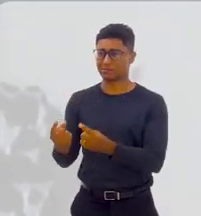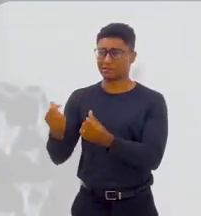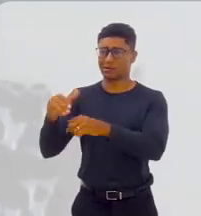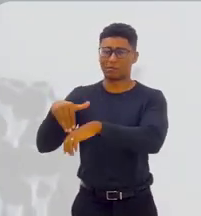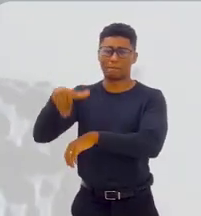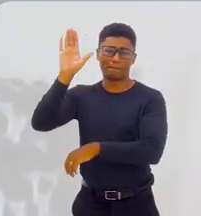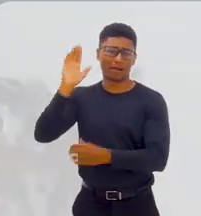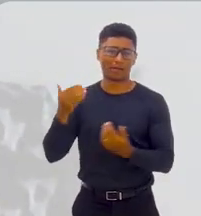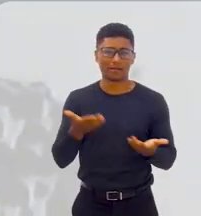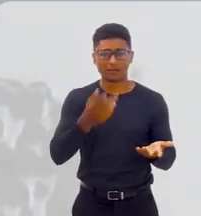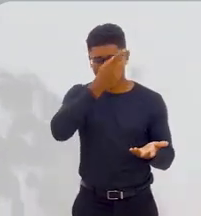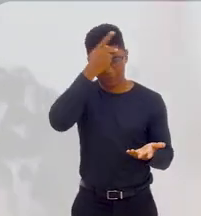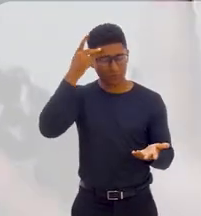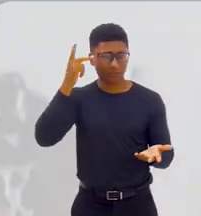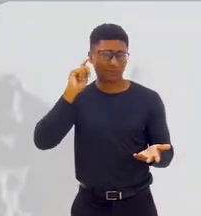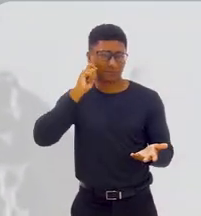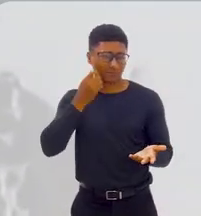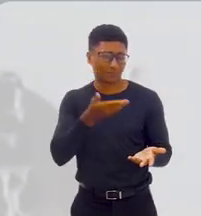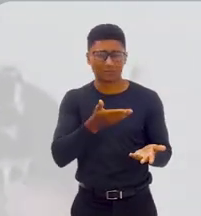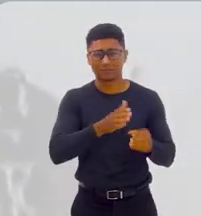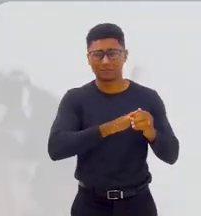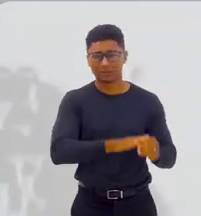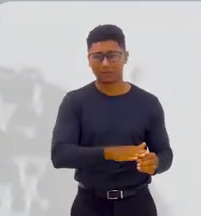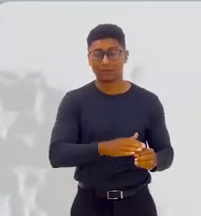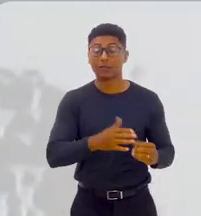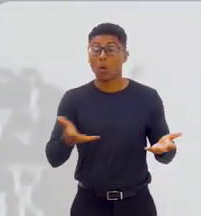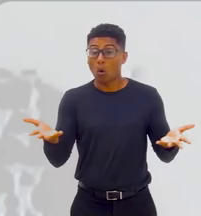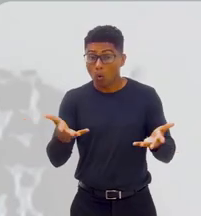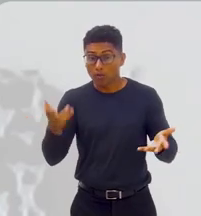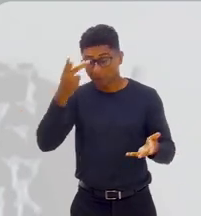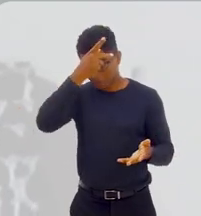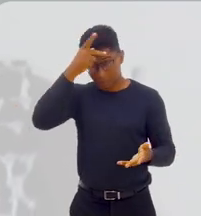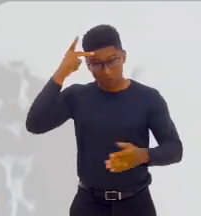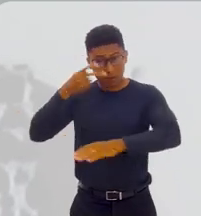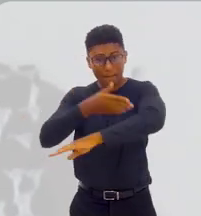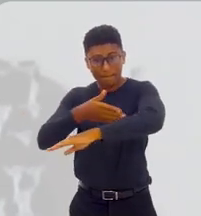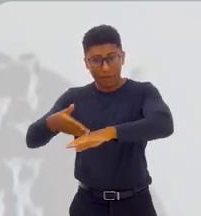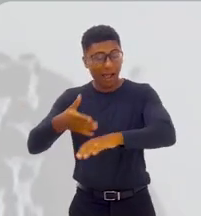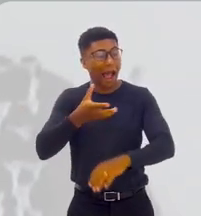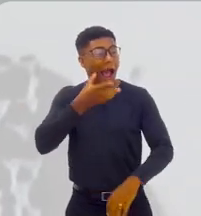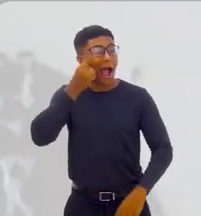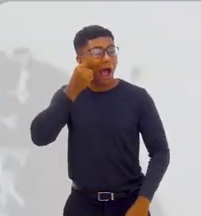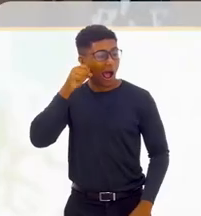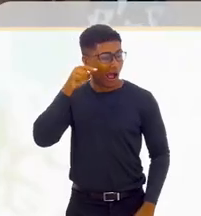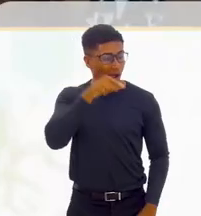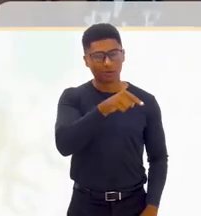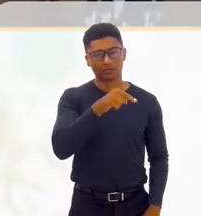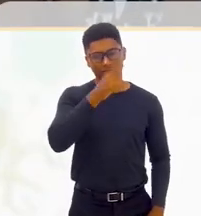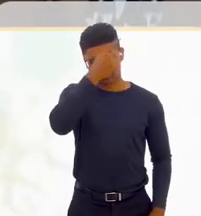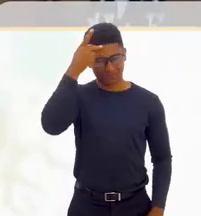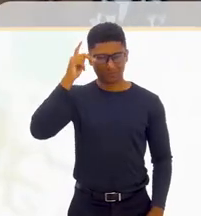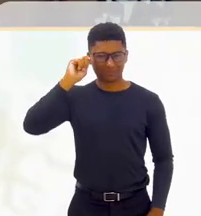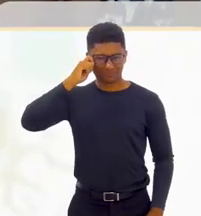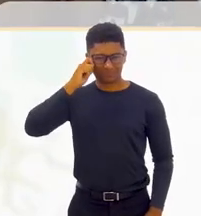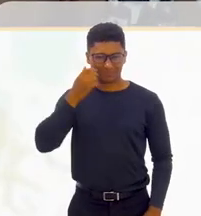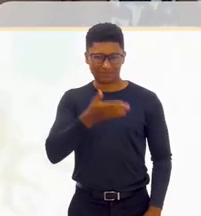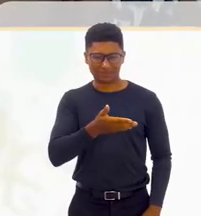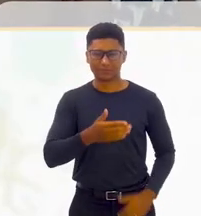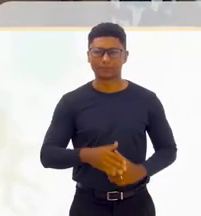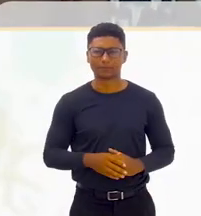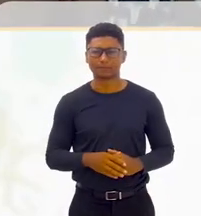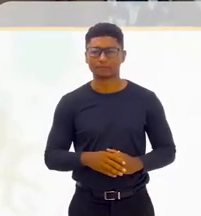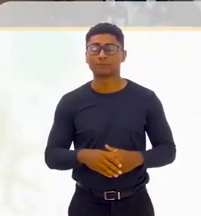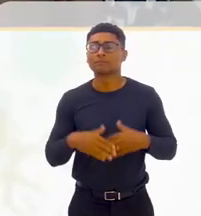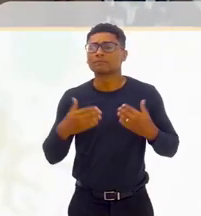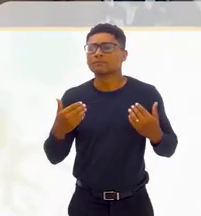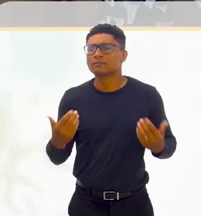aí vai. Então, o que temos hoje? Pessoas brancas que adotam crianças pretas, porque crianças pretas são a realidade da fila, tá? E